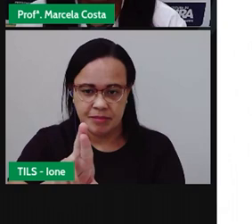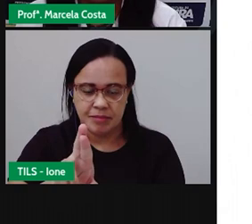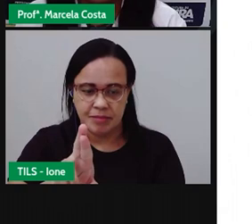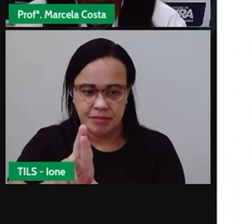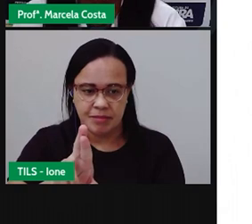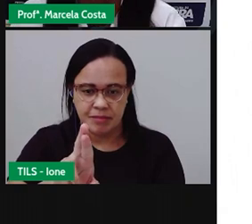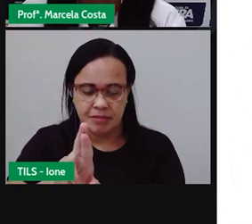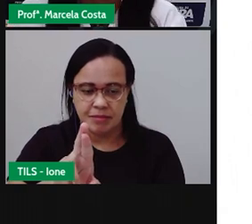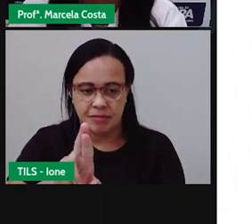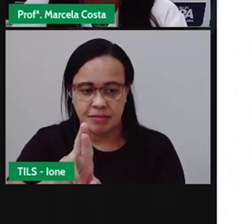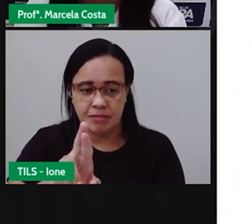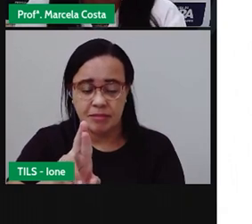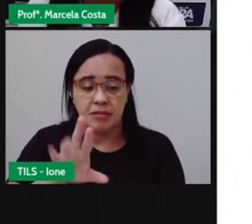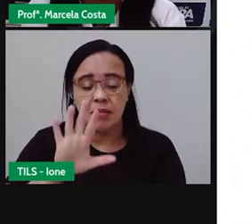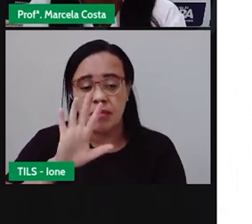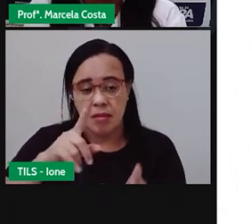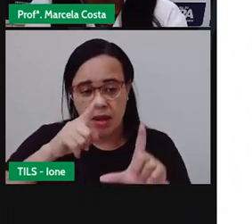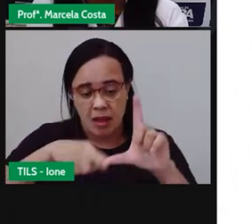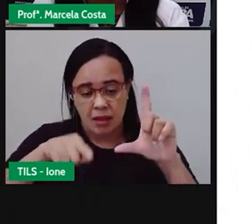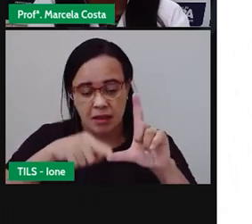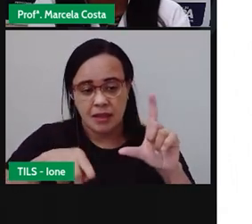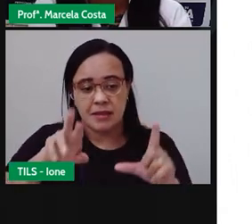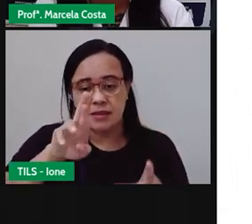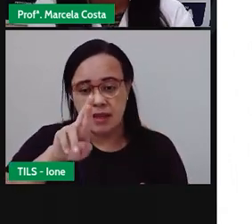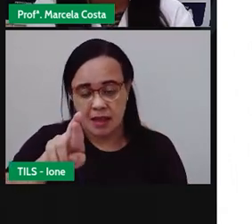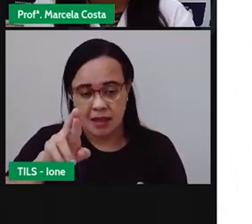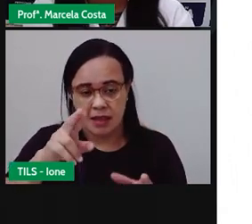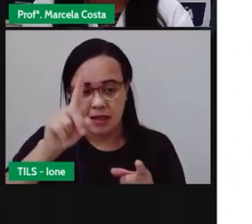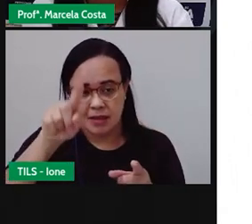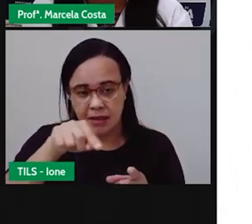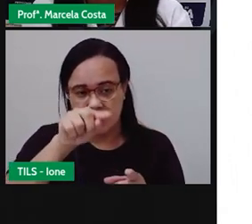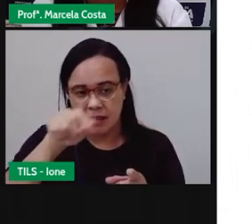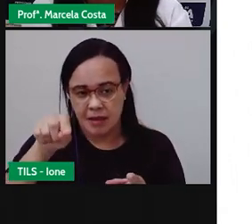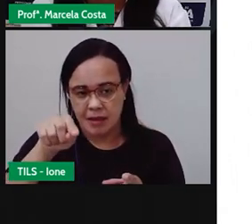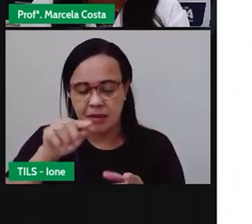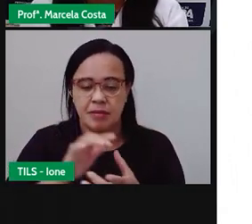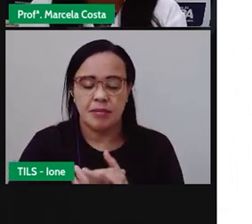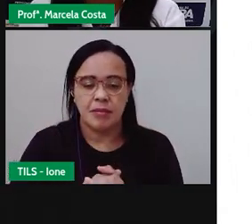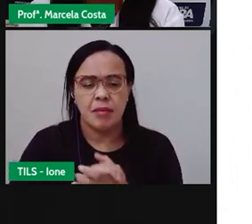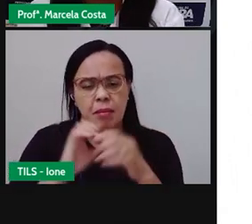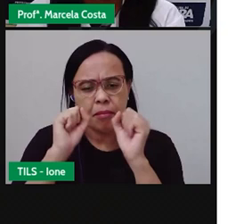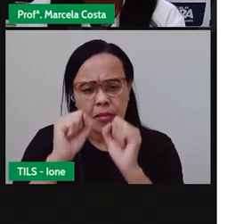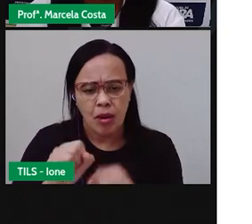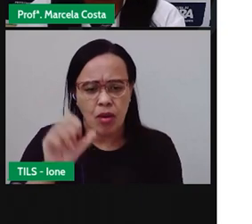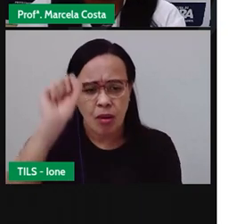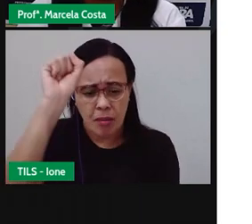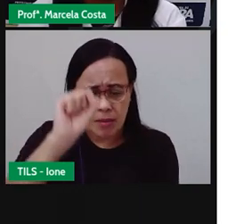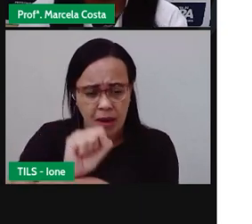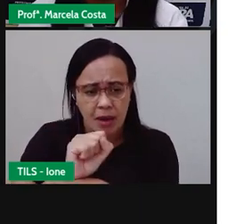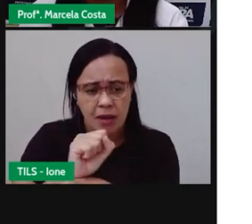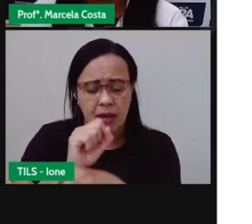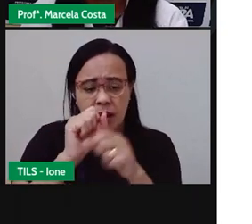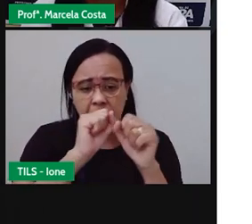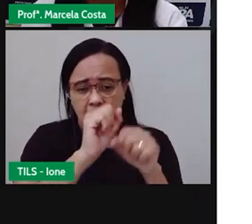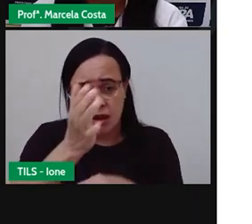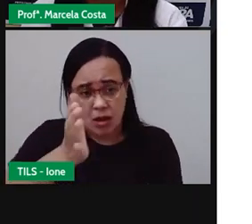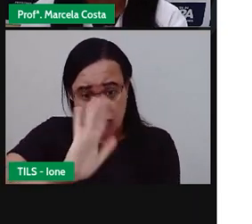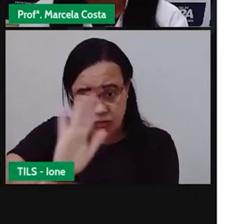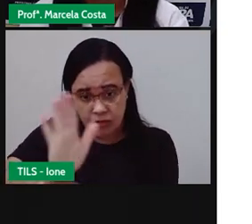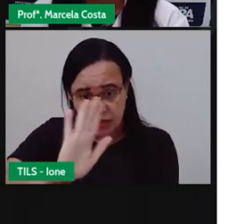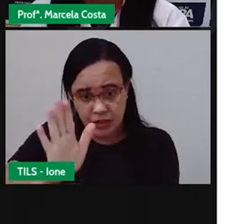a voz também pausar o vídeo nesse momento para conseguir acompanhar